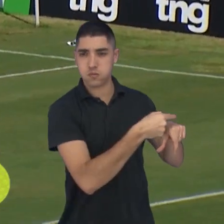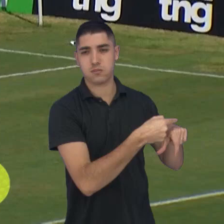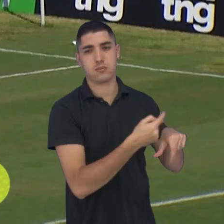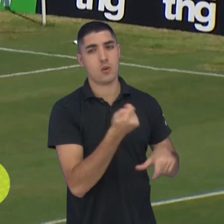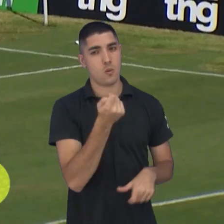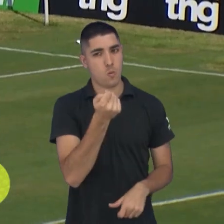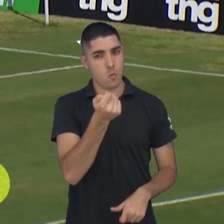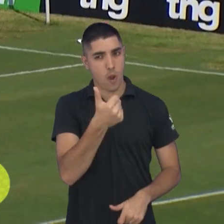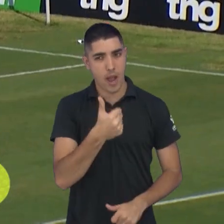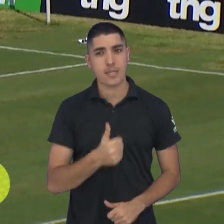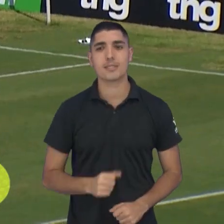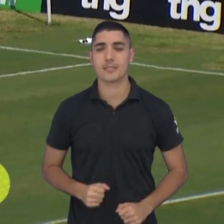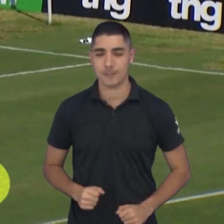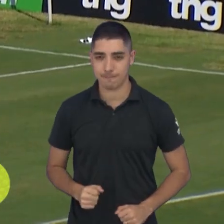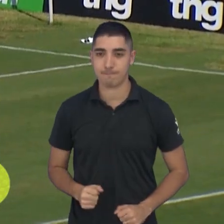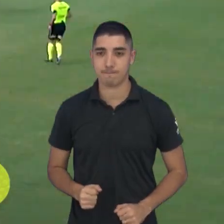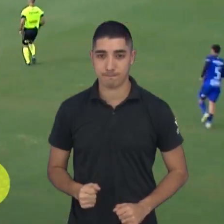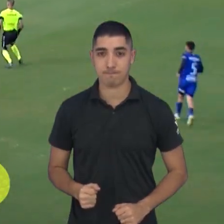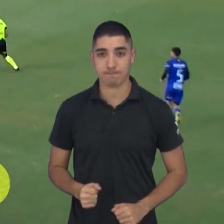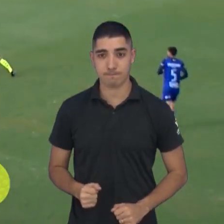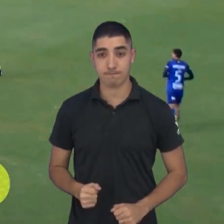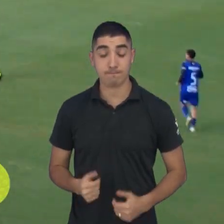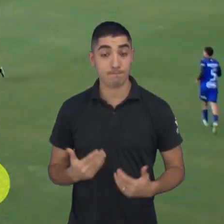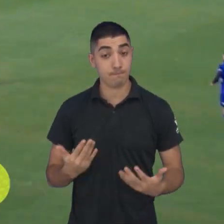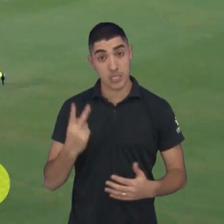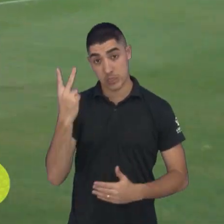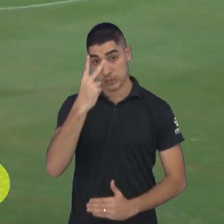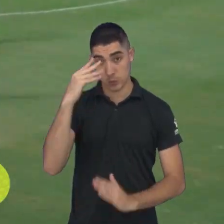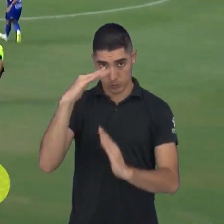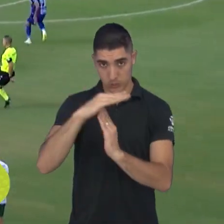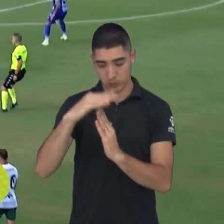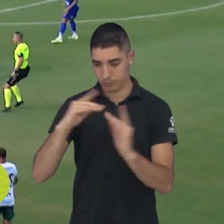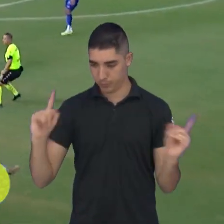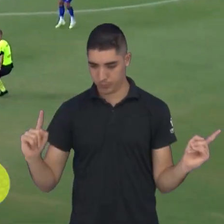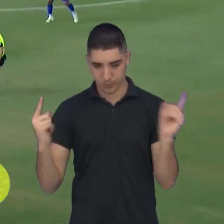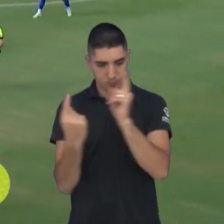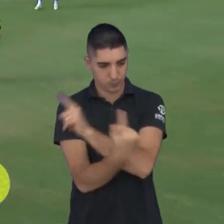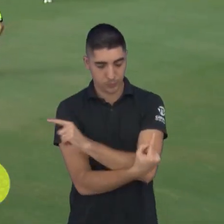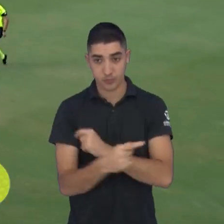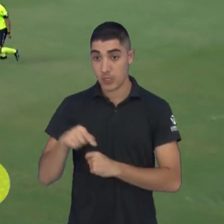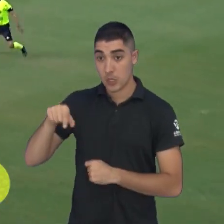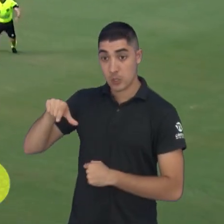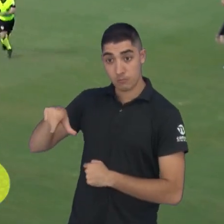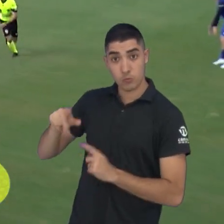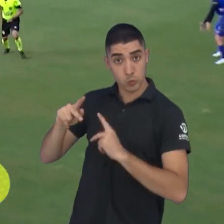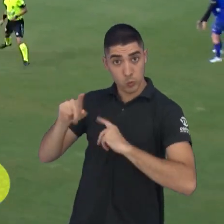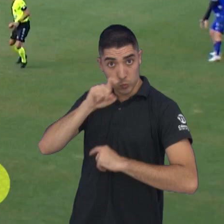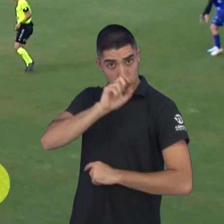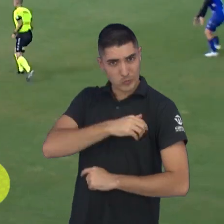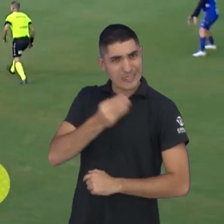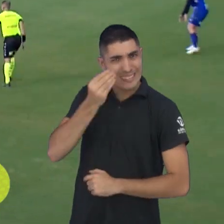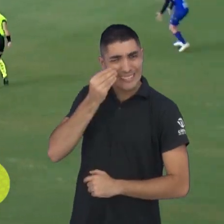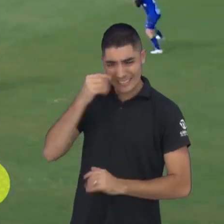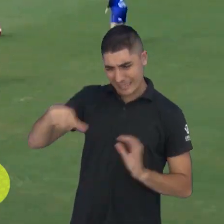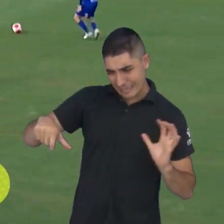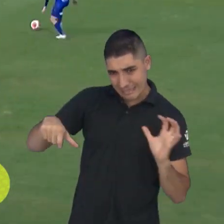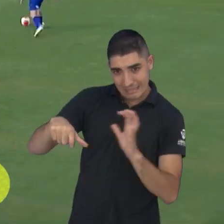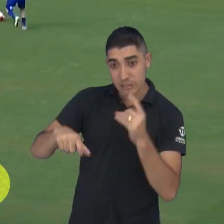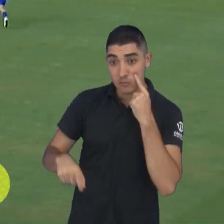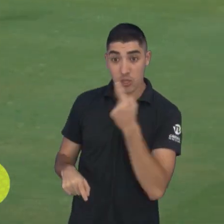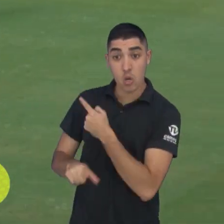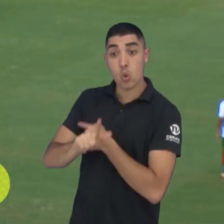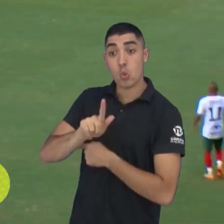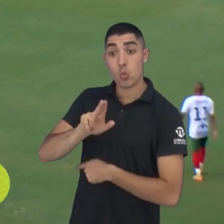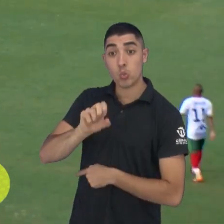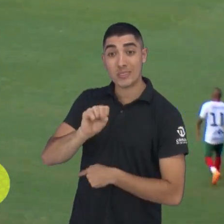bola passou perto do travessão. No segundo tempo, São José buscou a virada. Primeiro com Gustavo Nicola,